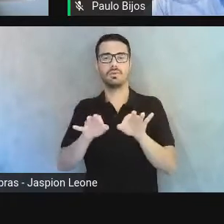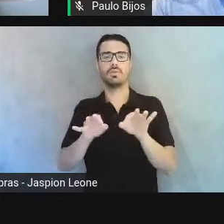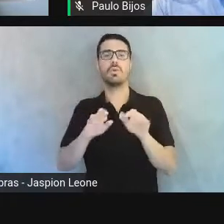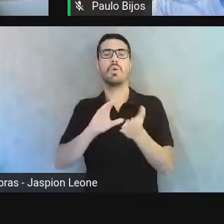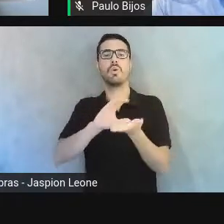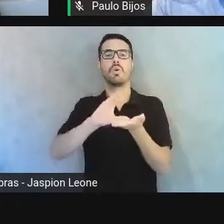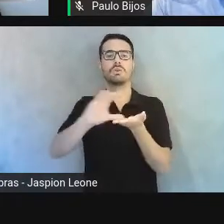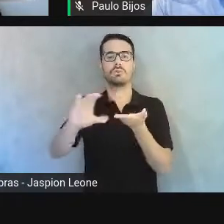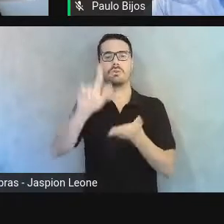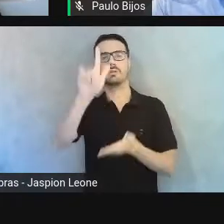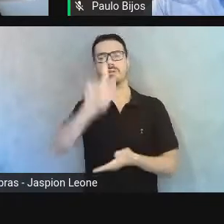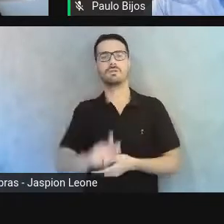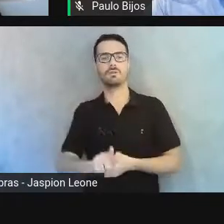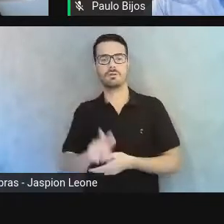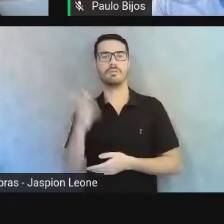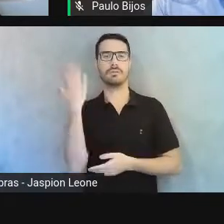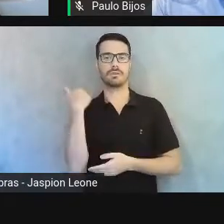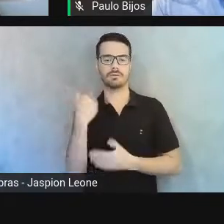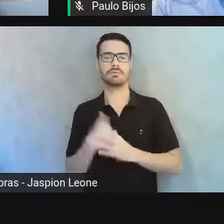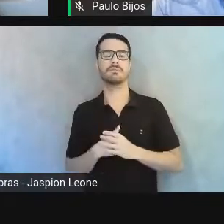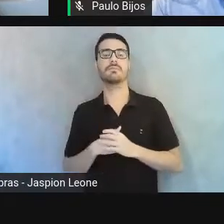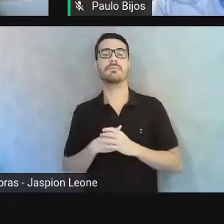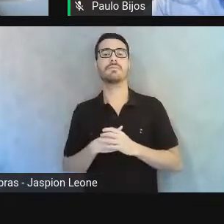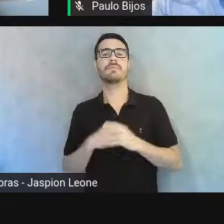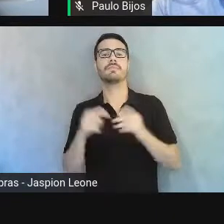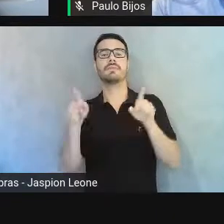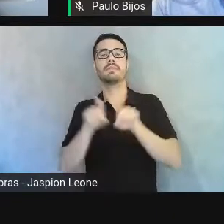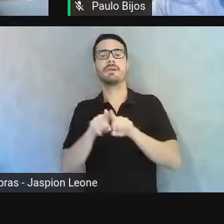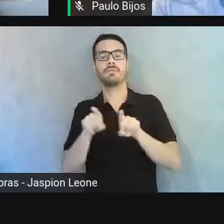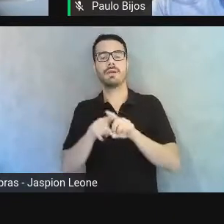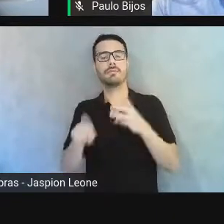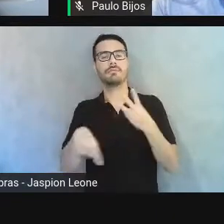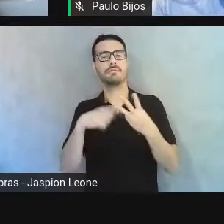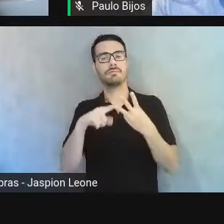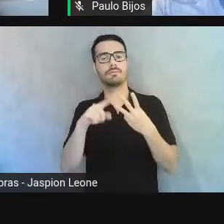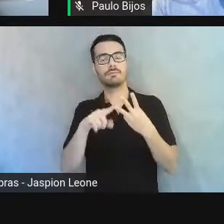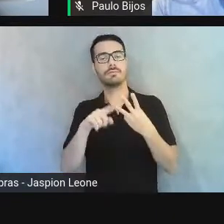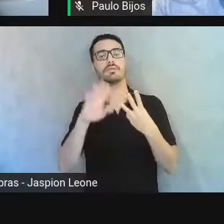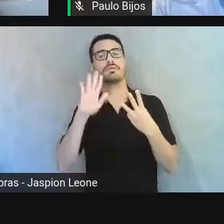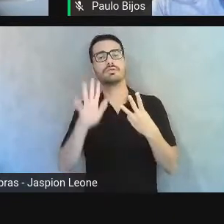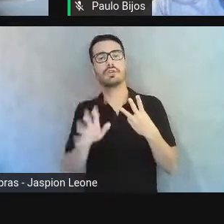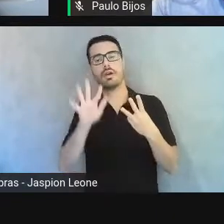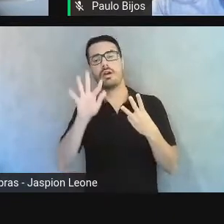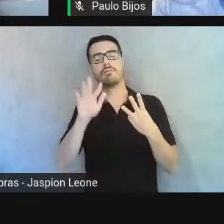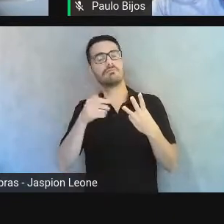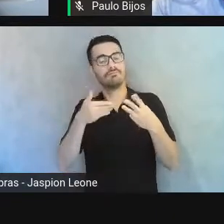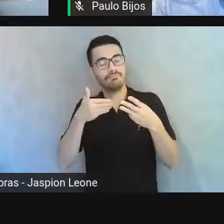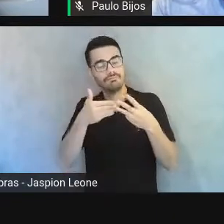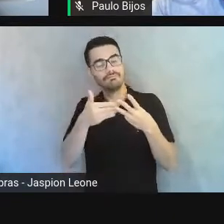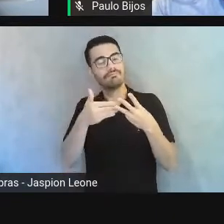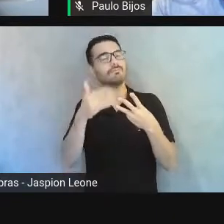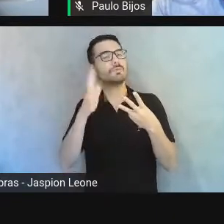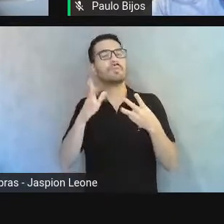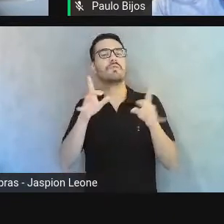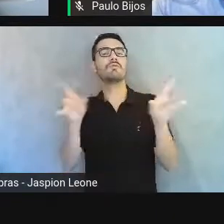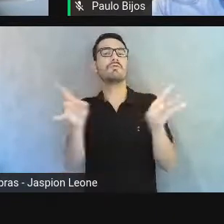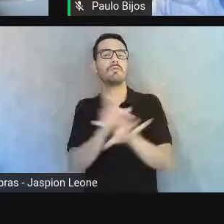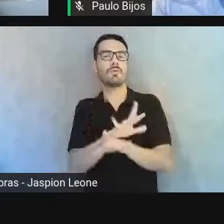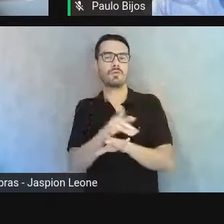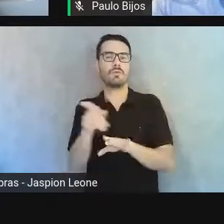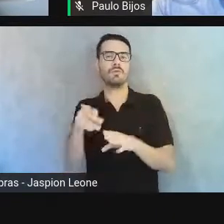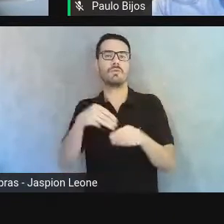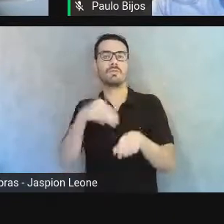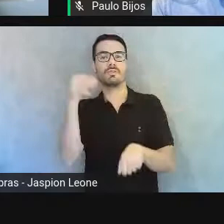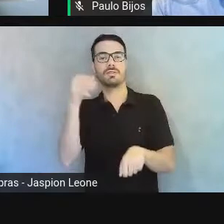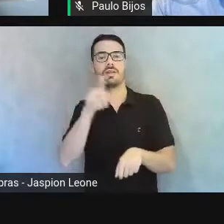Hoffmann, que também finalizou seu mestrado muito recentemente. Ela